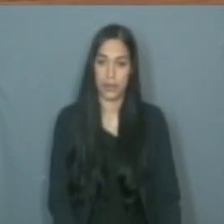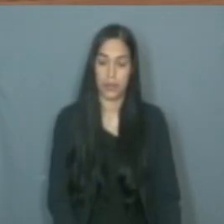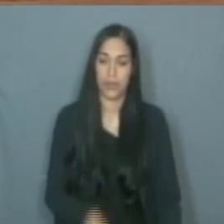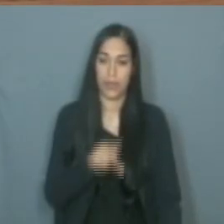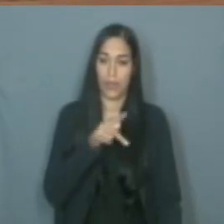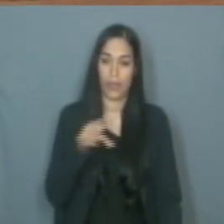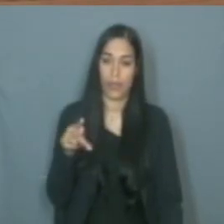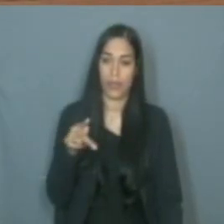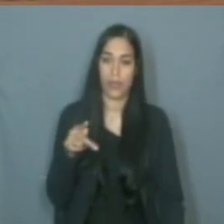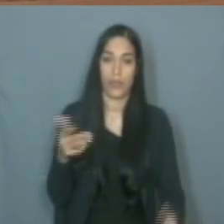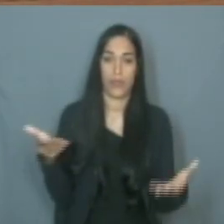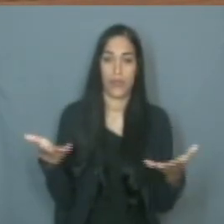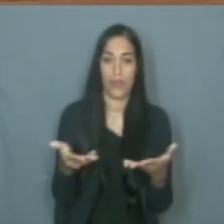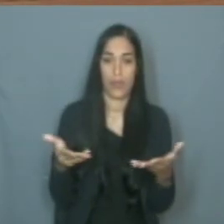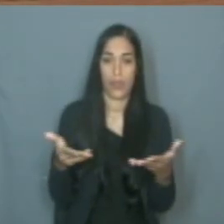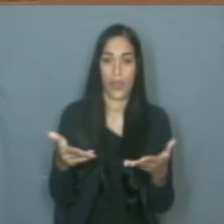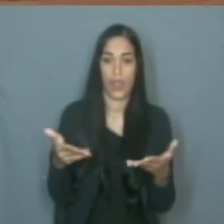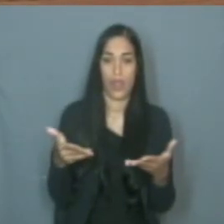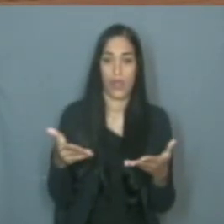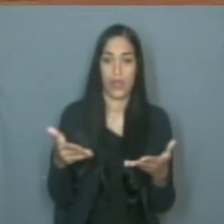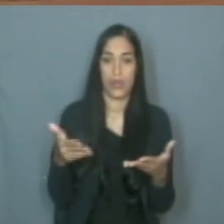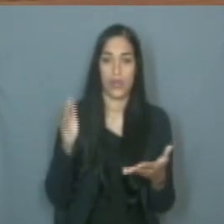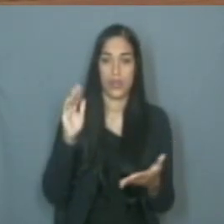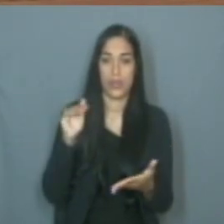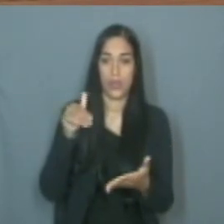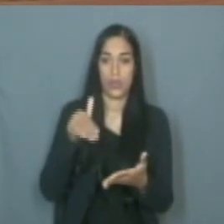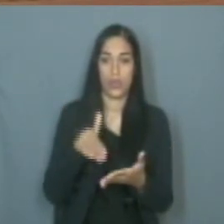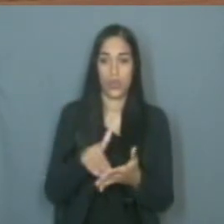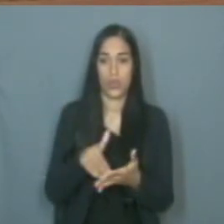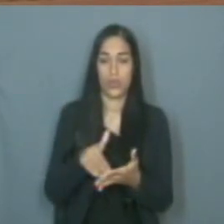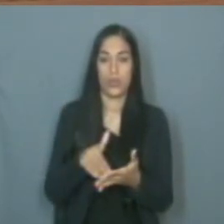Presidente, eu vou passar agora para o penúltimo bloco,